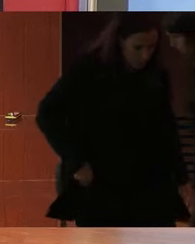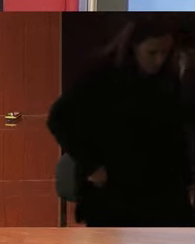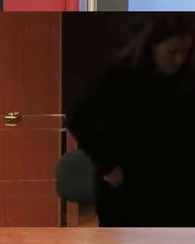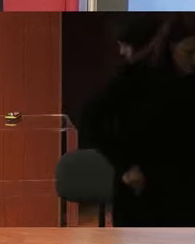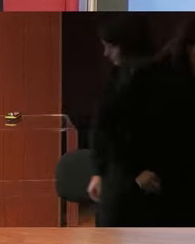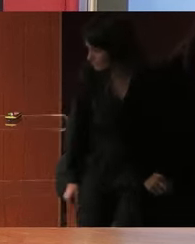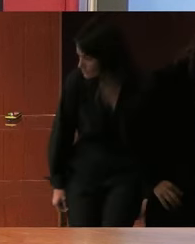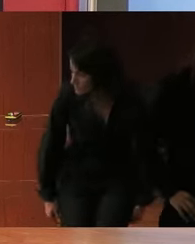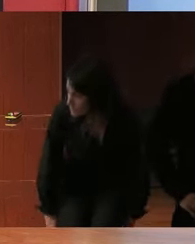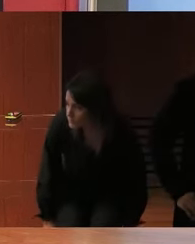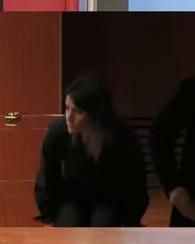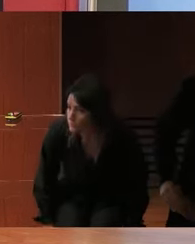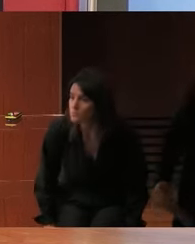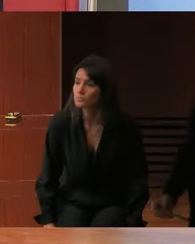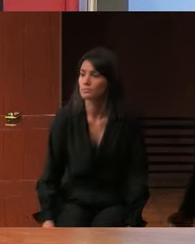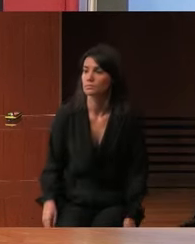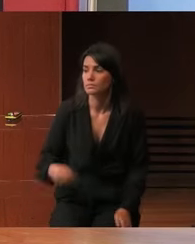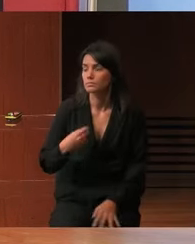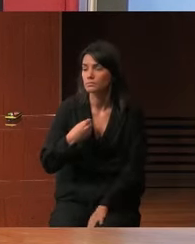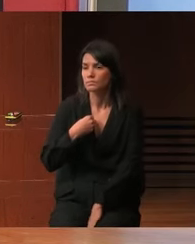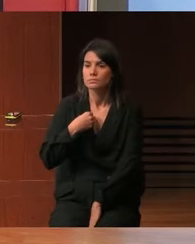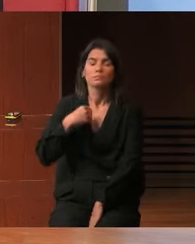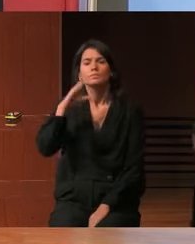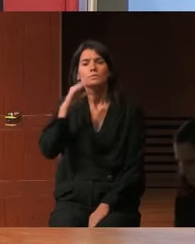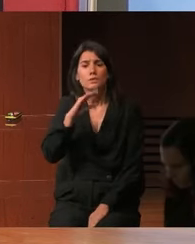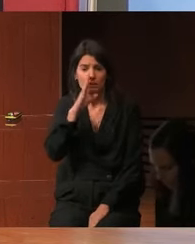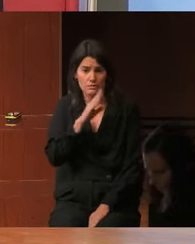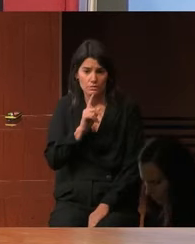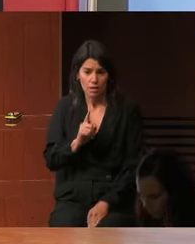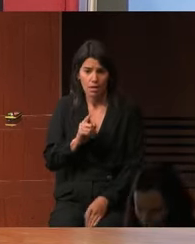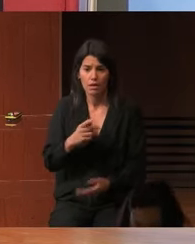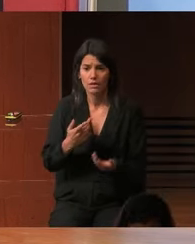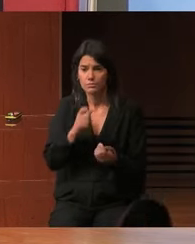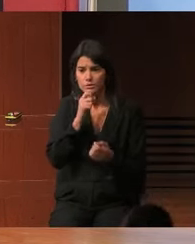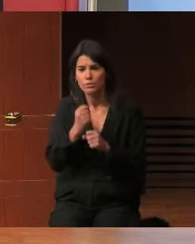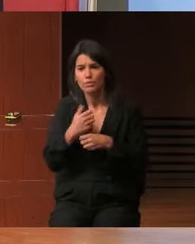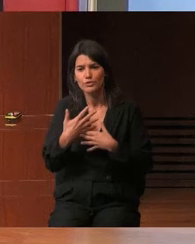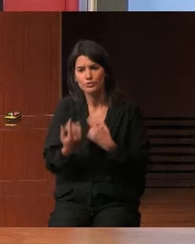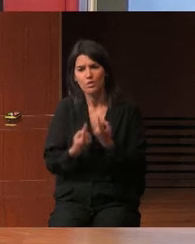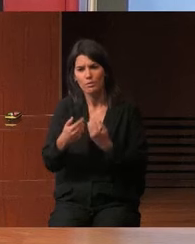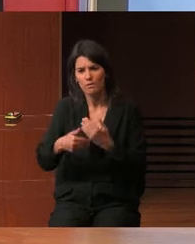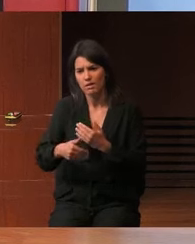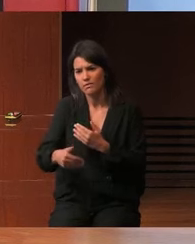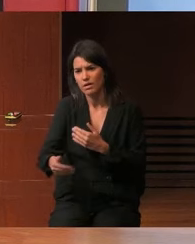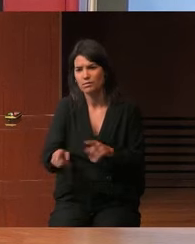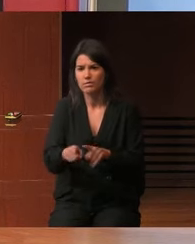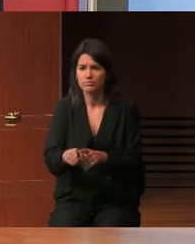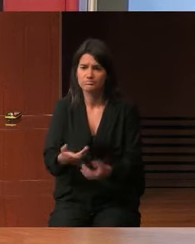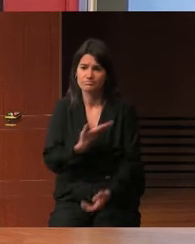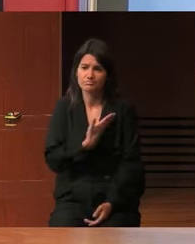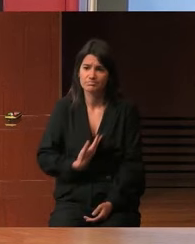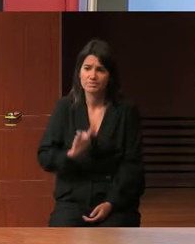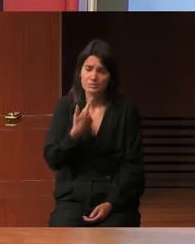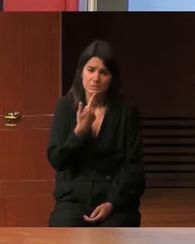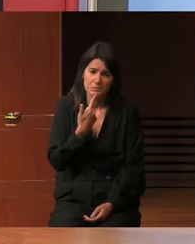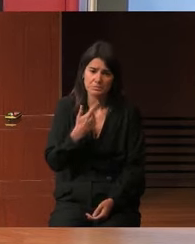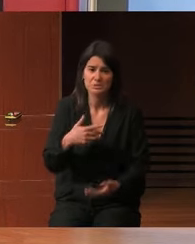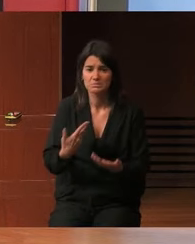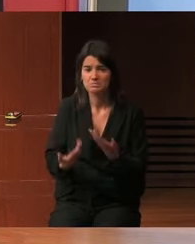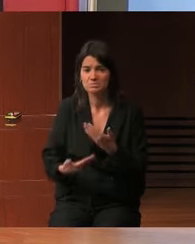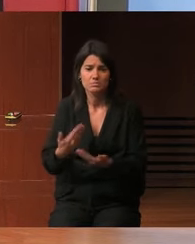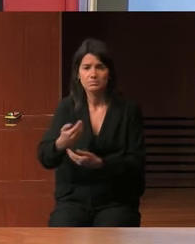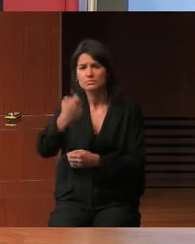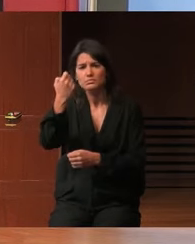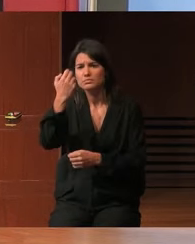acredito que algumas profissões provavelmente se tornarão obsoletas com a inteligência artificial, mas isso aconteceu ao longo da história da